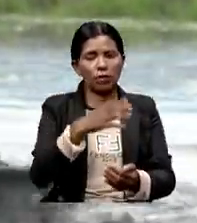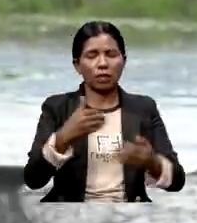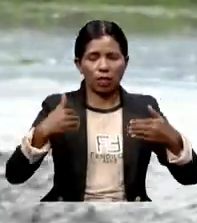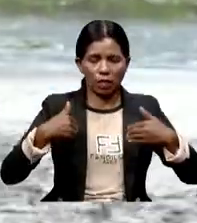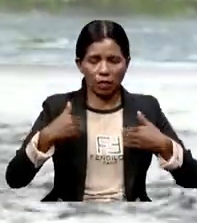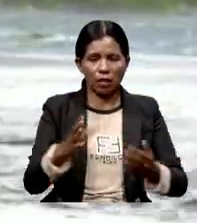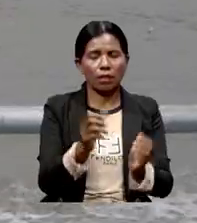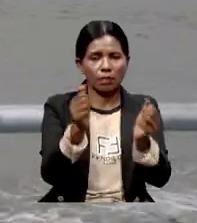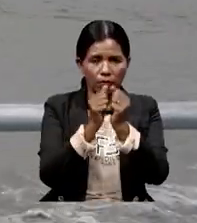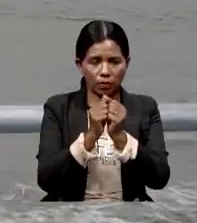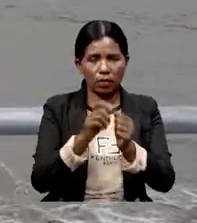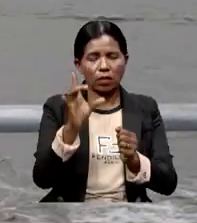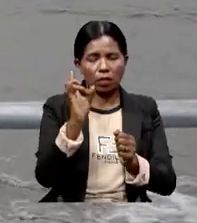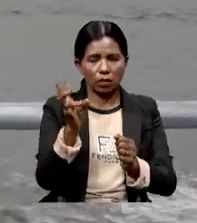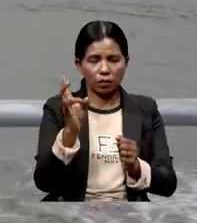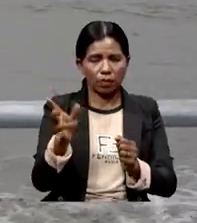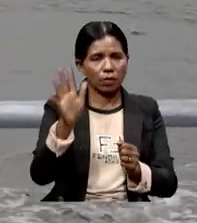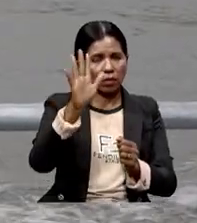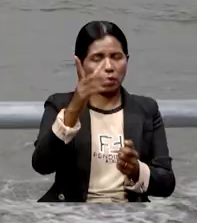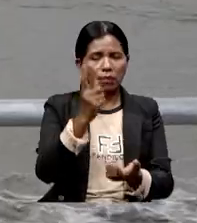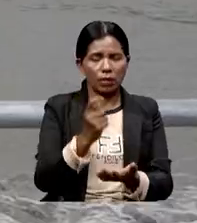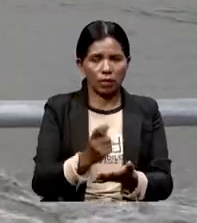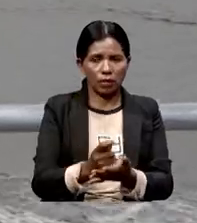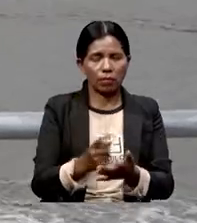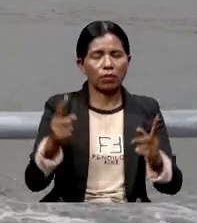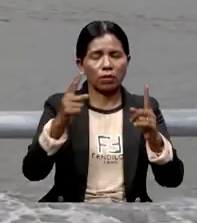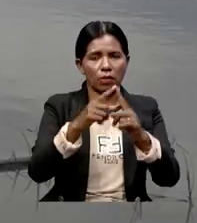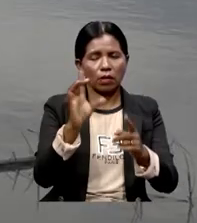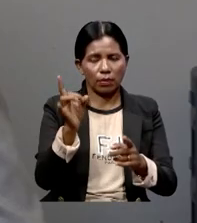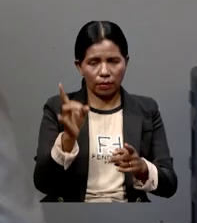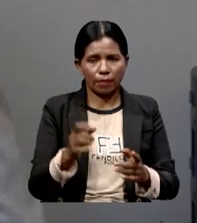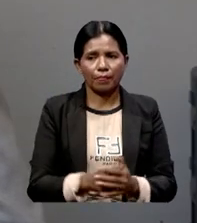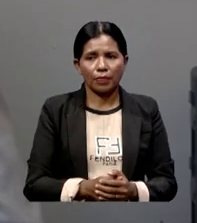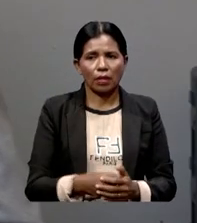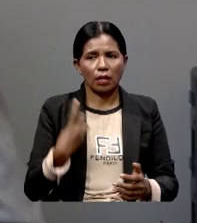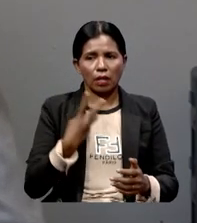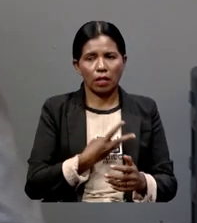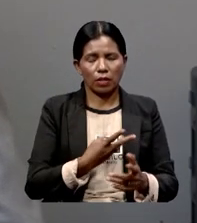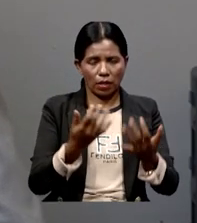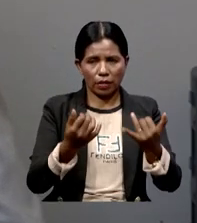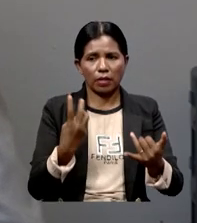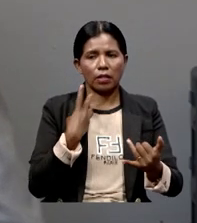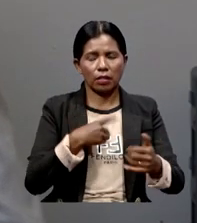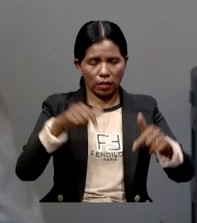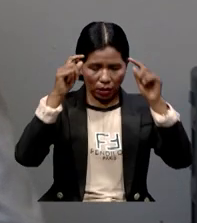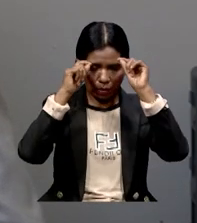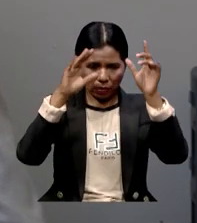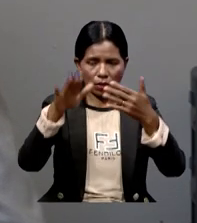retan tonelada hitunulu recin lima to alunulu. A predição com a estimação nós vemos agora não ia território